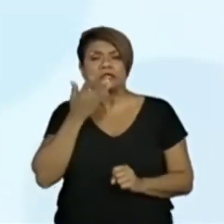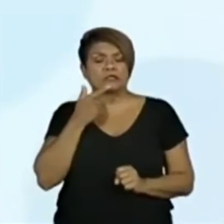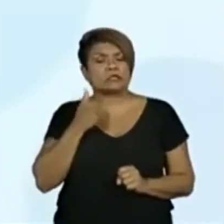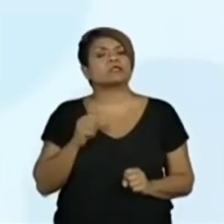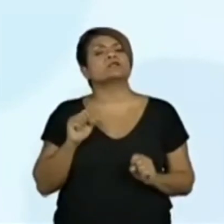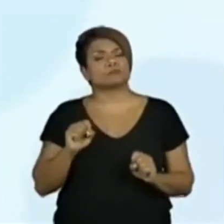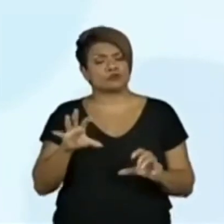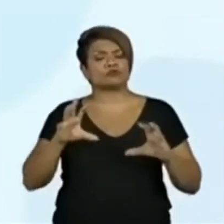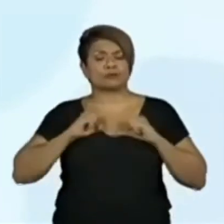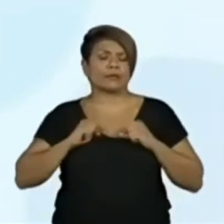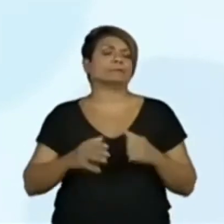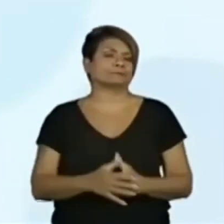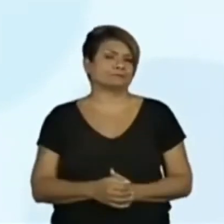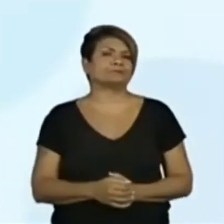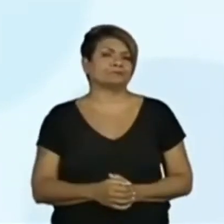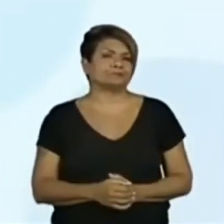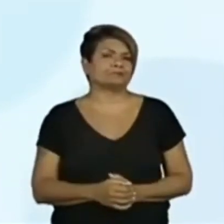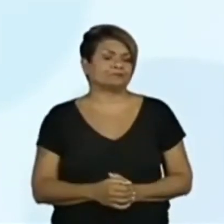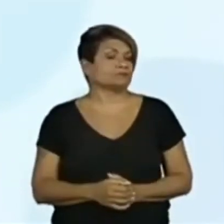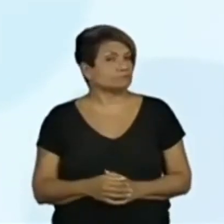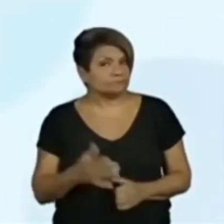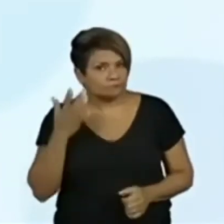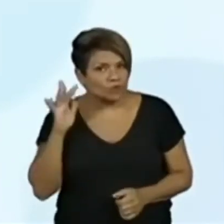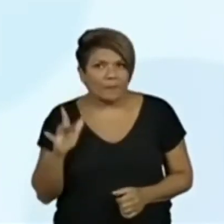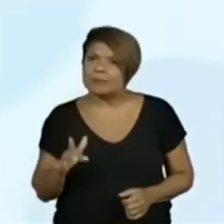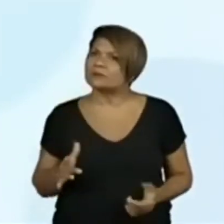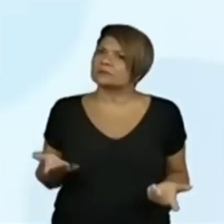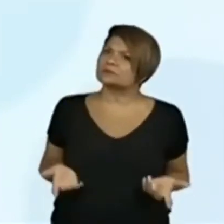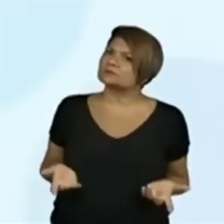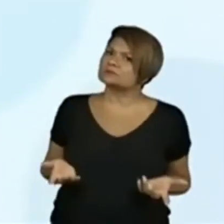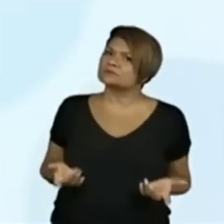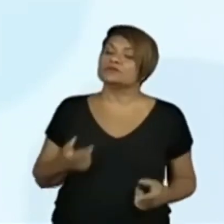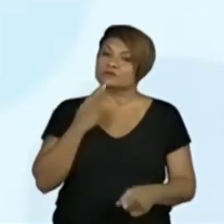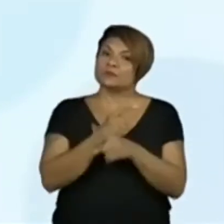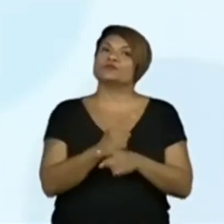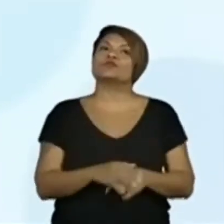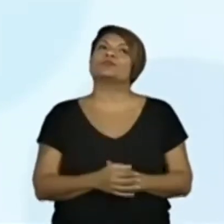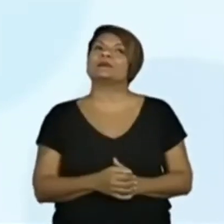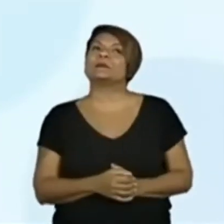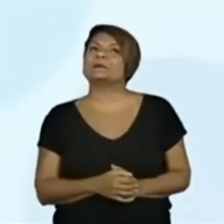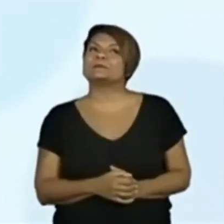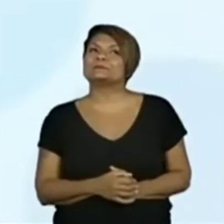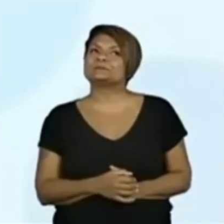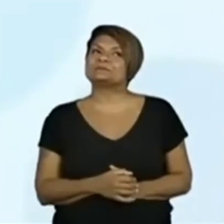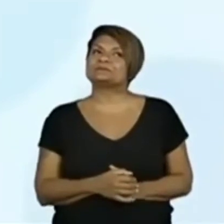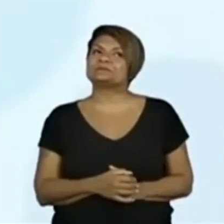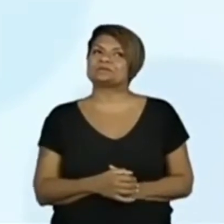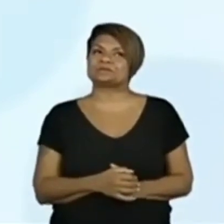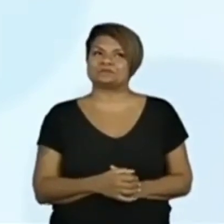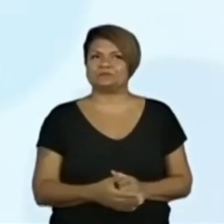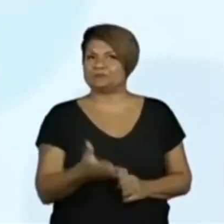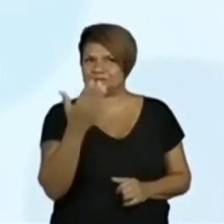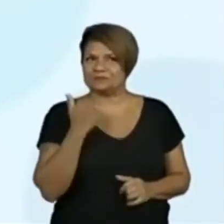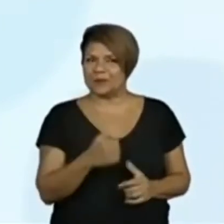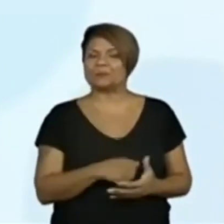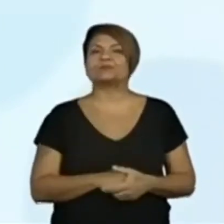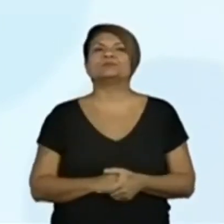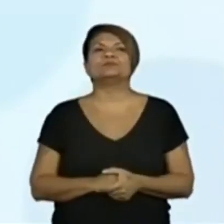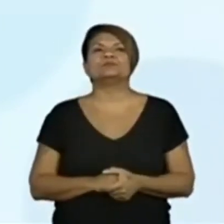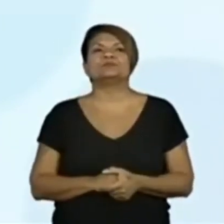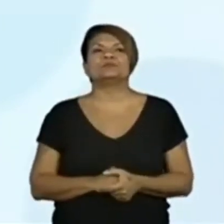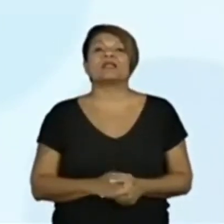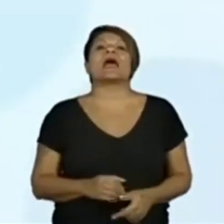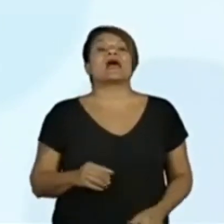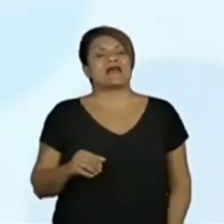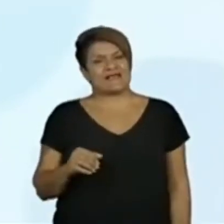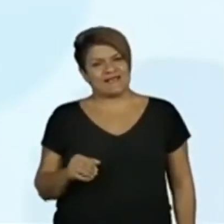Conseguimos pensar aí? Não sabemos? Então vamos descobrir qual é. Vamos juntos então. A doença é